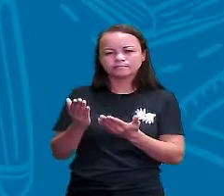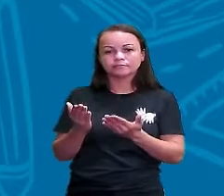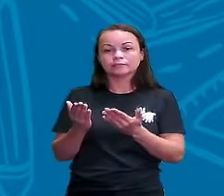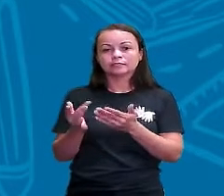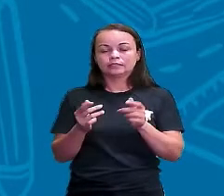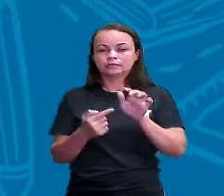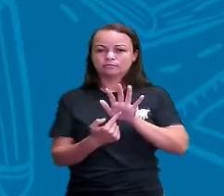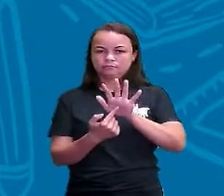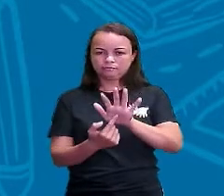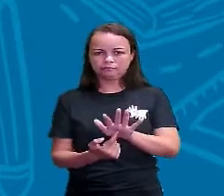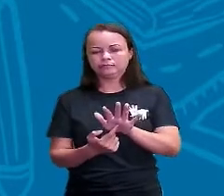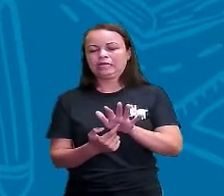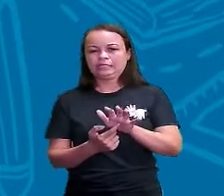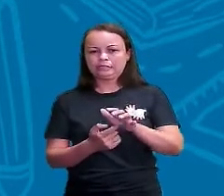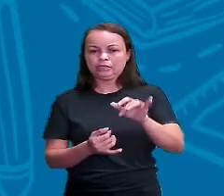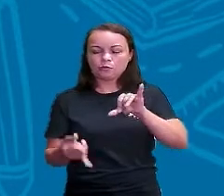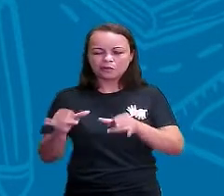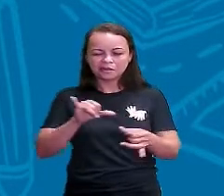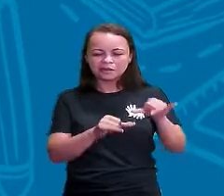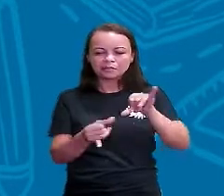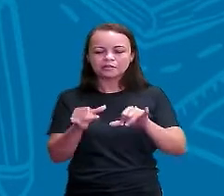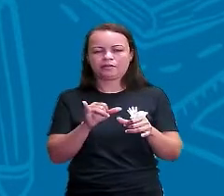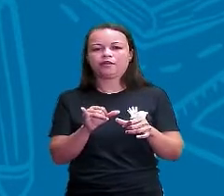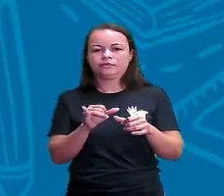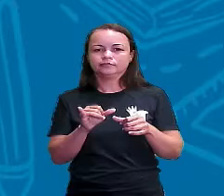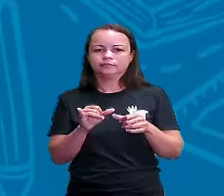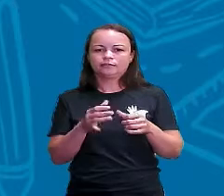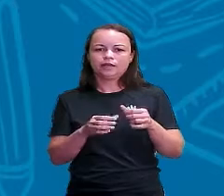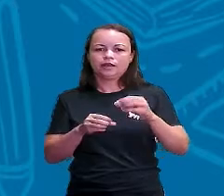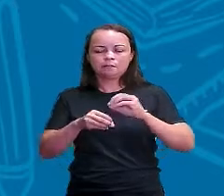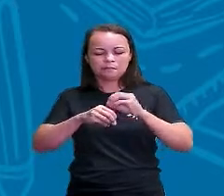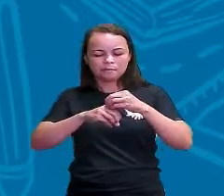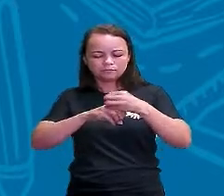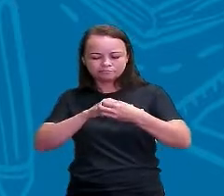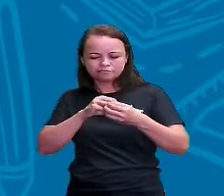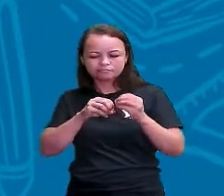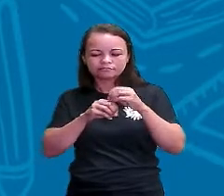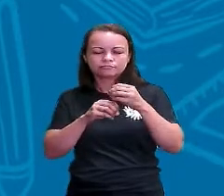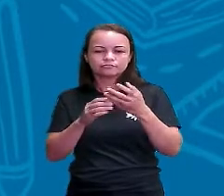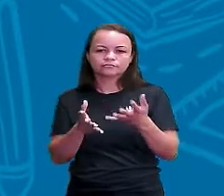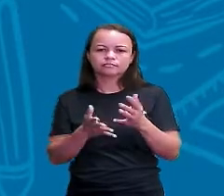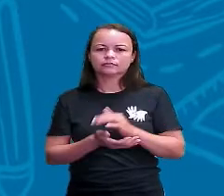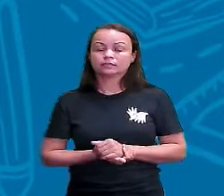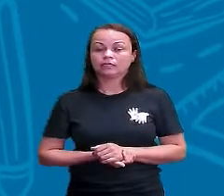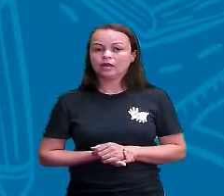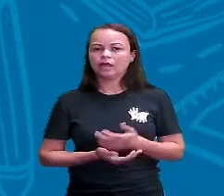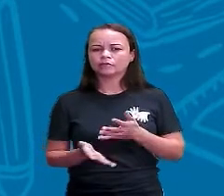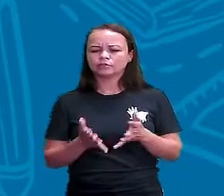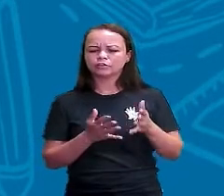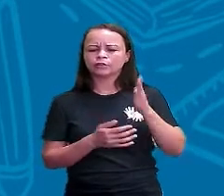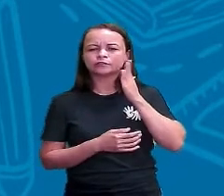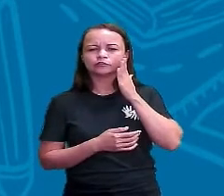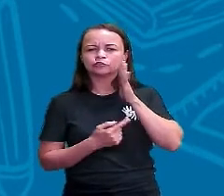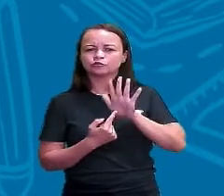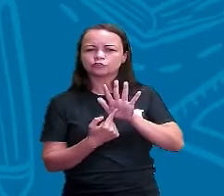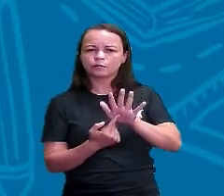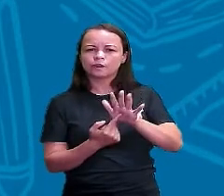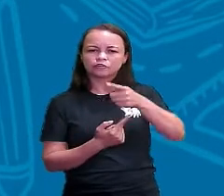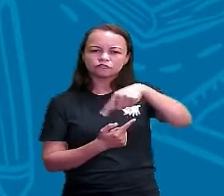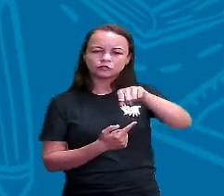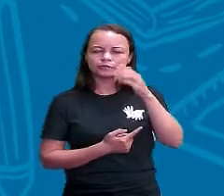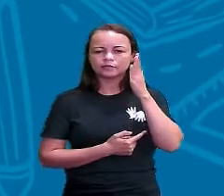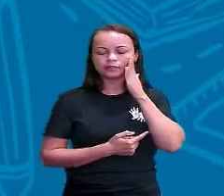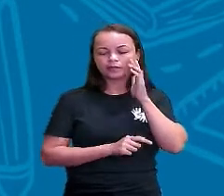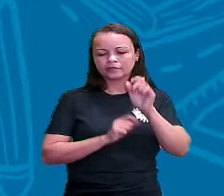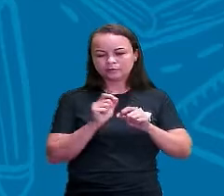aí é a apresentação química, né? A apresentação da molécula. E, na verdade, o que é que eu quero chamar a atenção com relação à dopamina para vocês? É que a